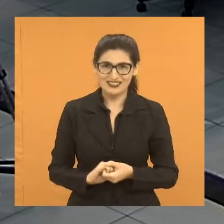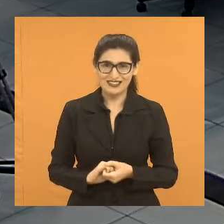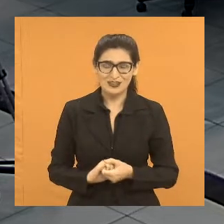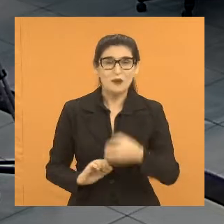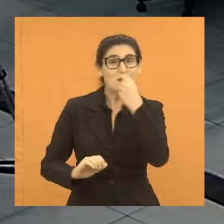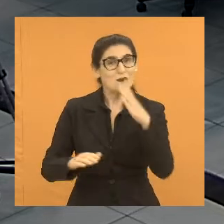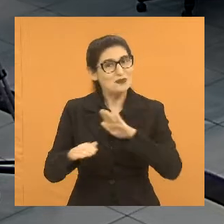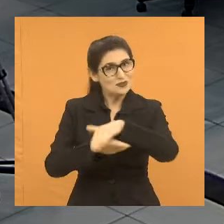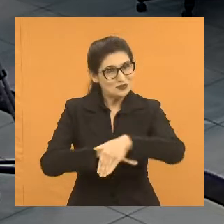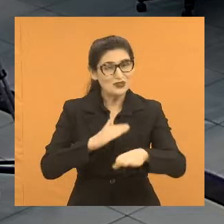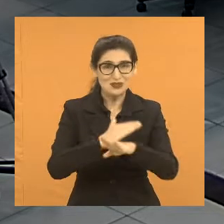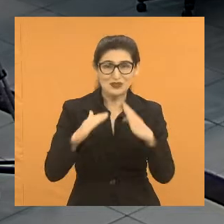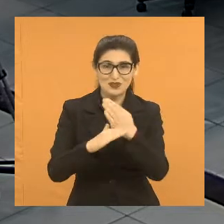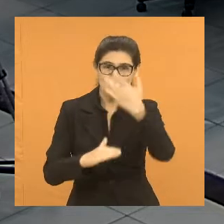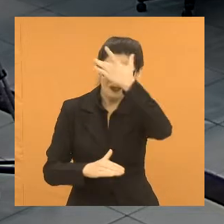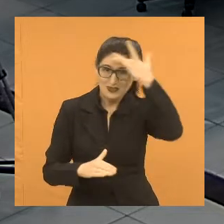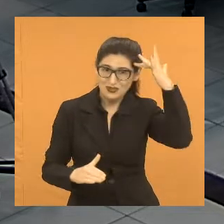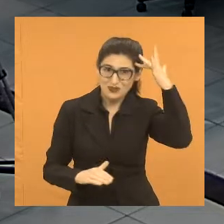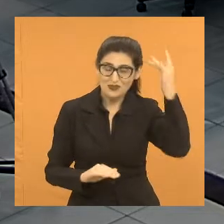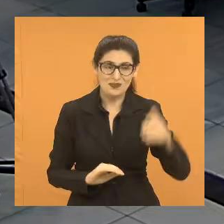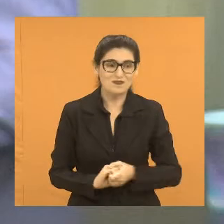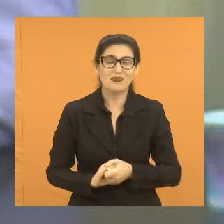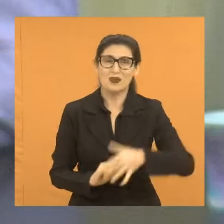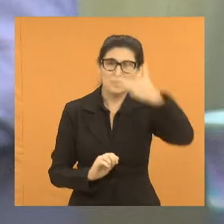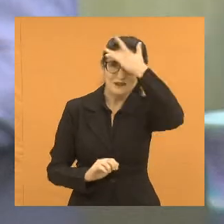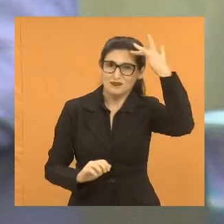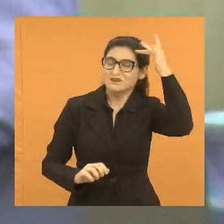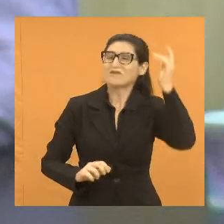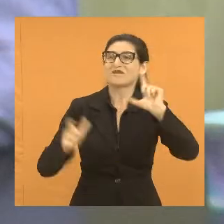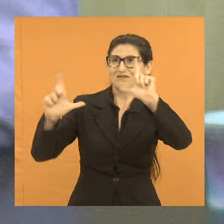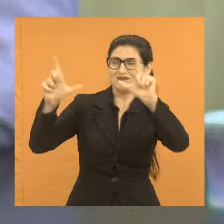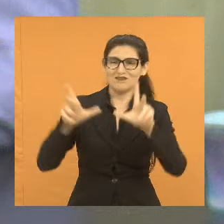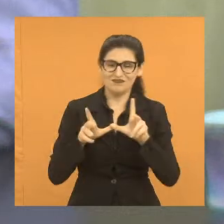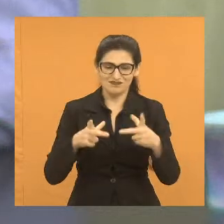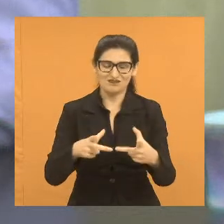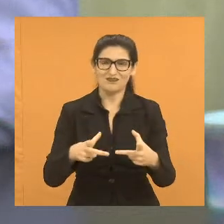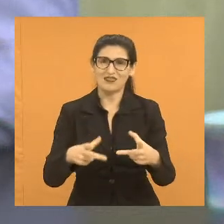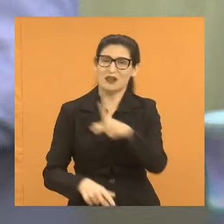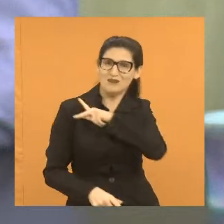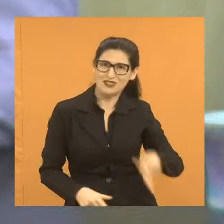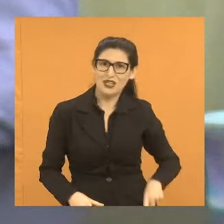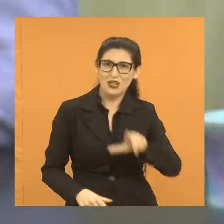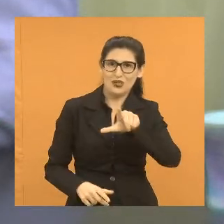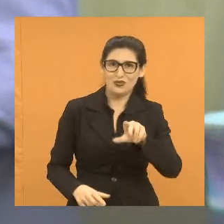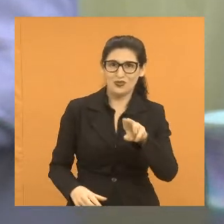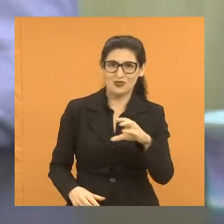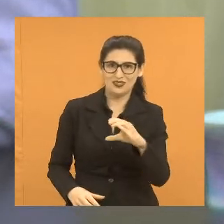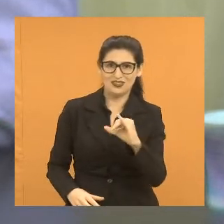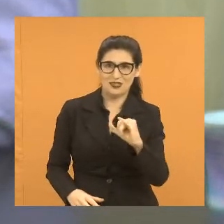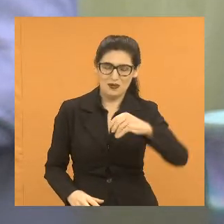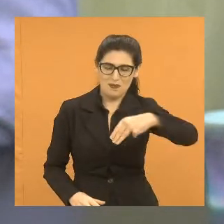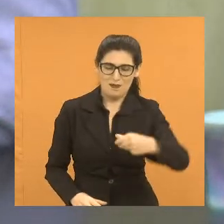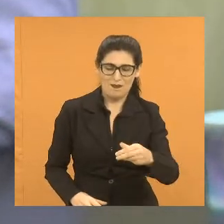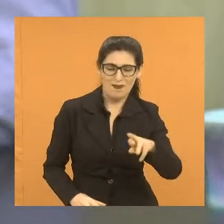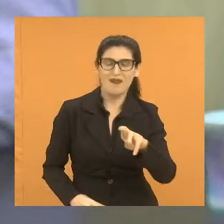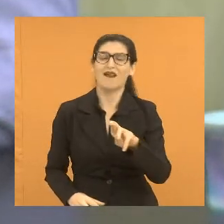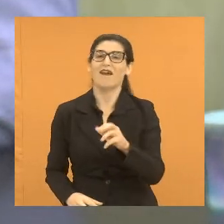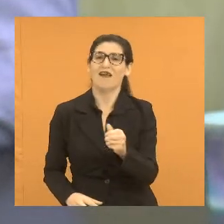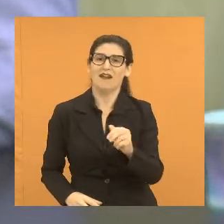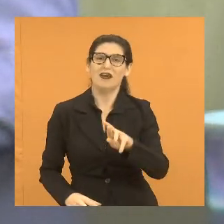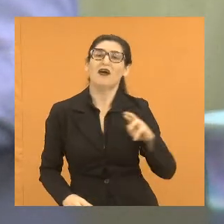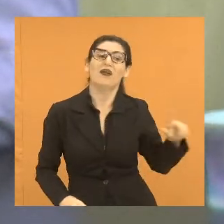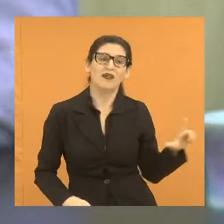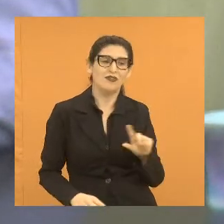Boa noite a todos, ouvintes da TV Câmara. Lucimar, nossa presidente da casa, o vereador